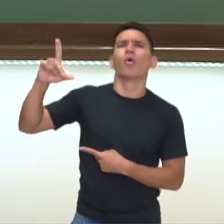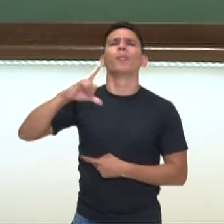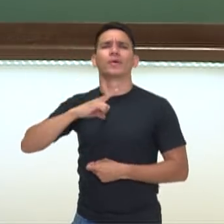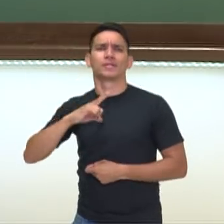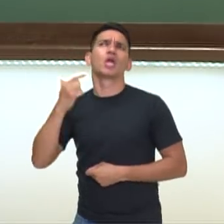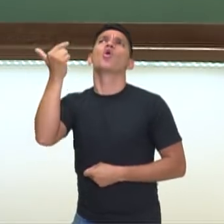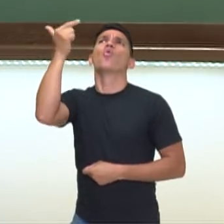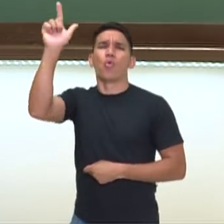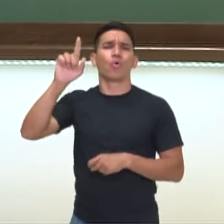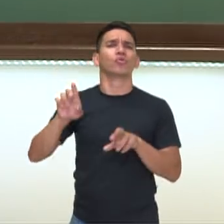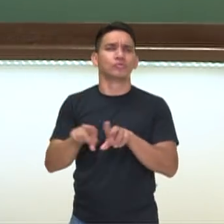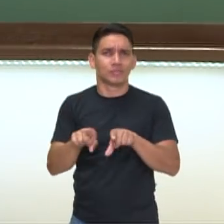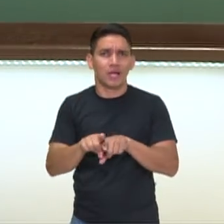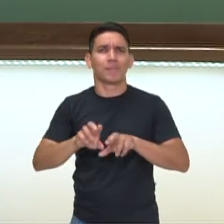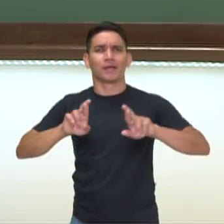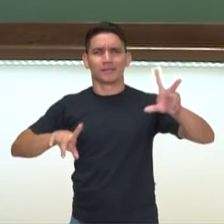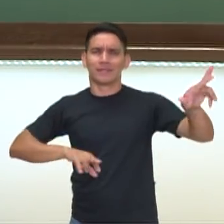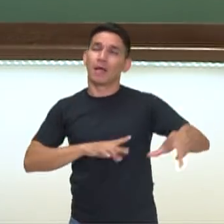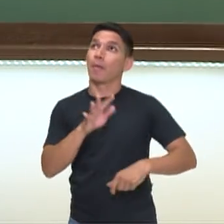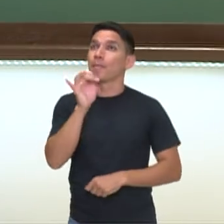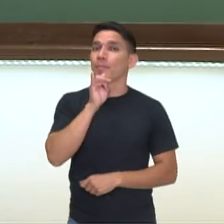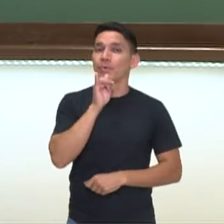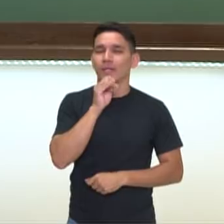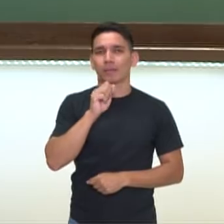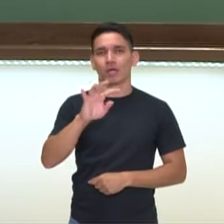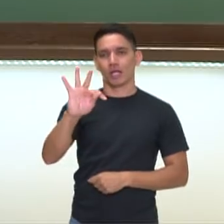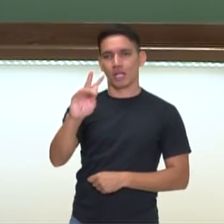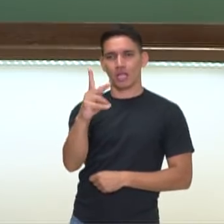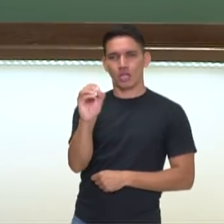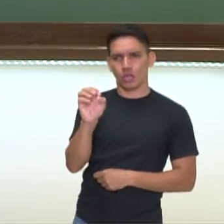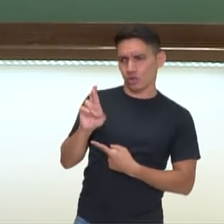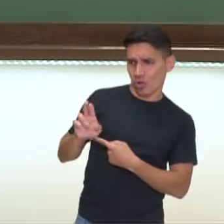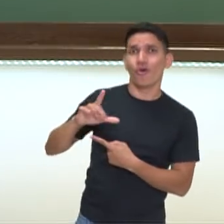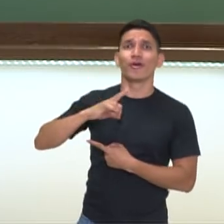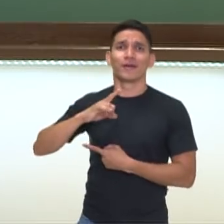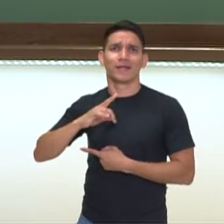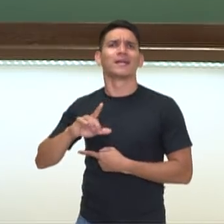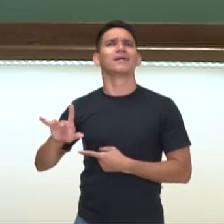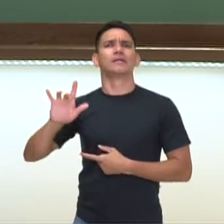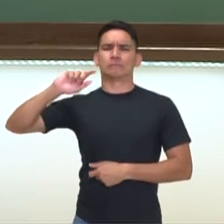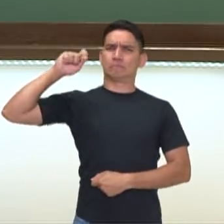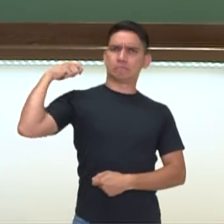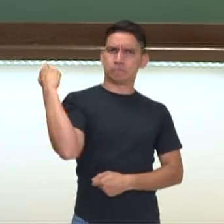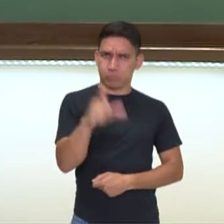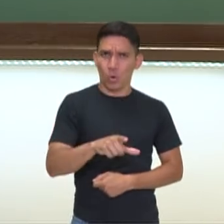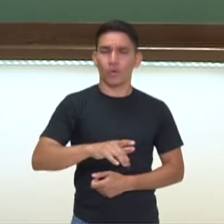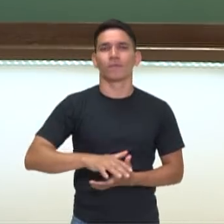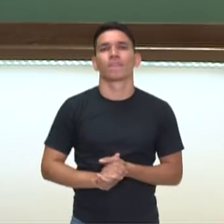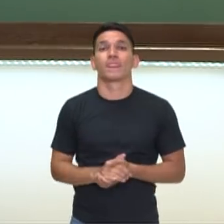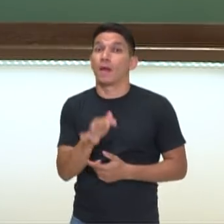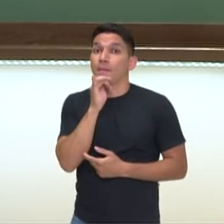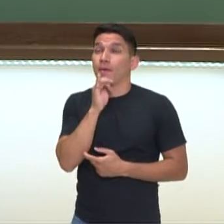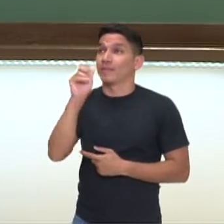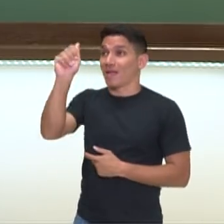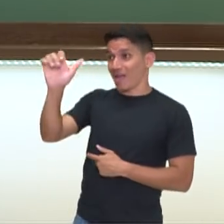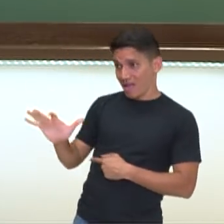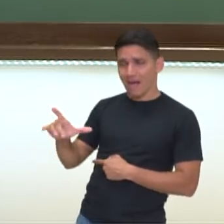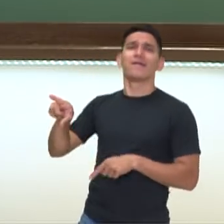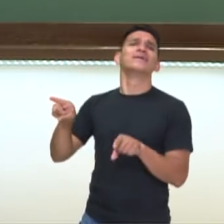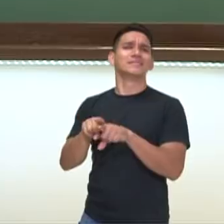virou personagem, super-herói dos quadrinhos e dos filmes. Mas também na África, os orixás, os grandes